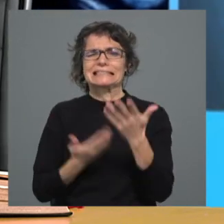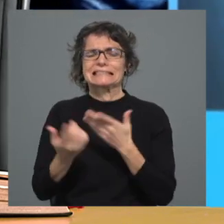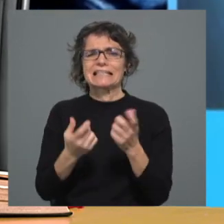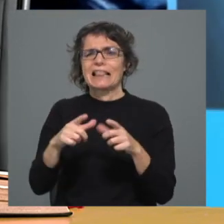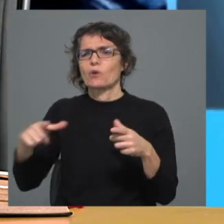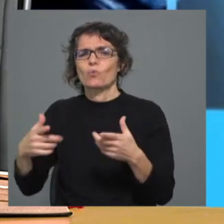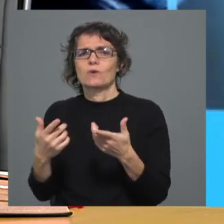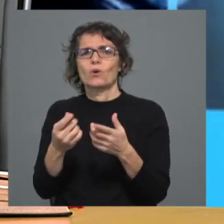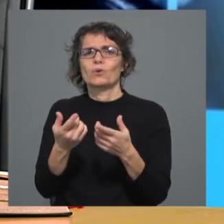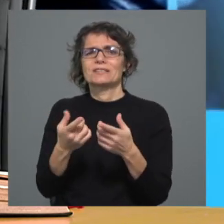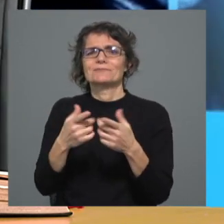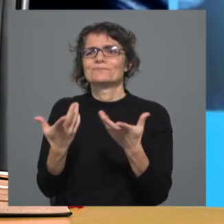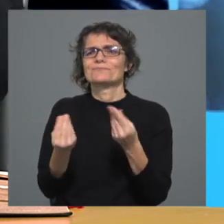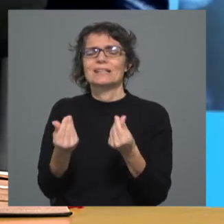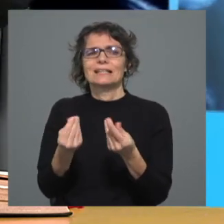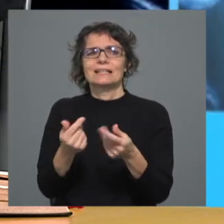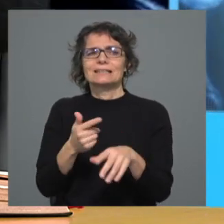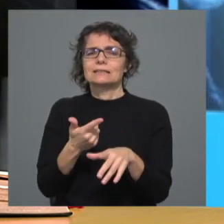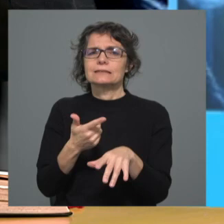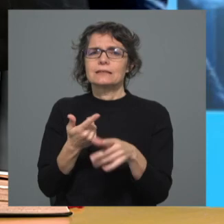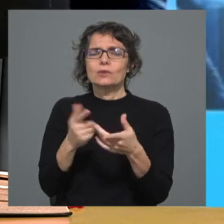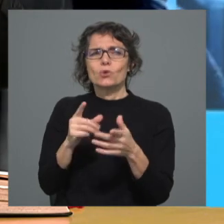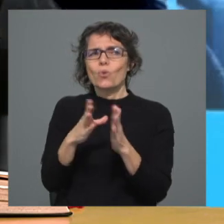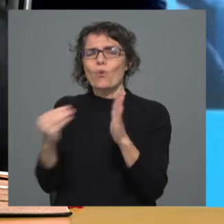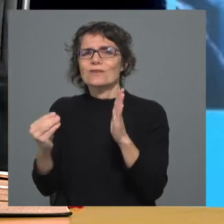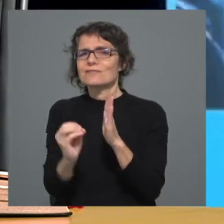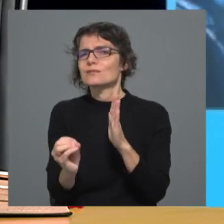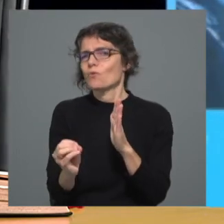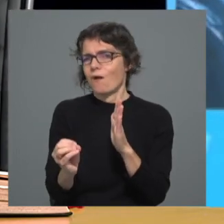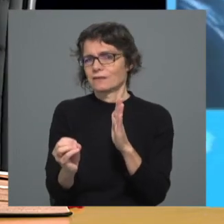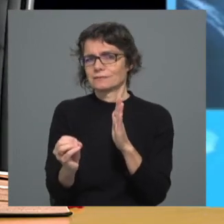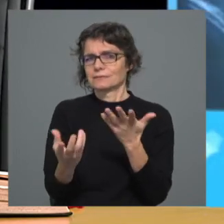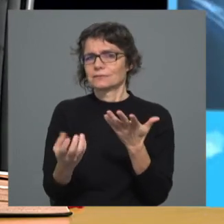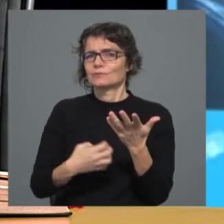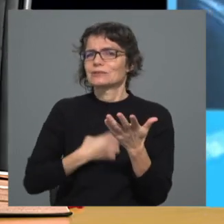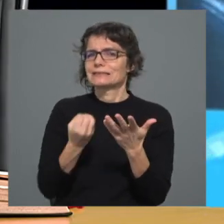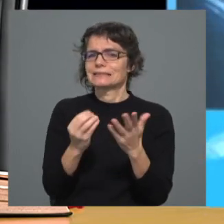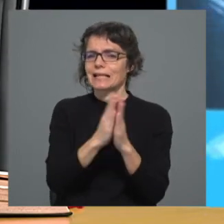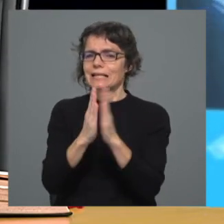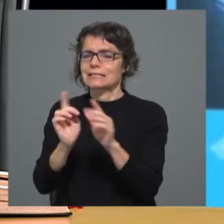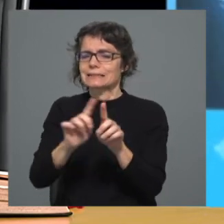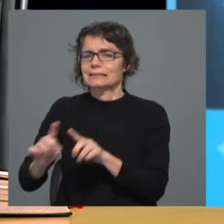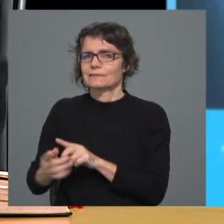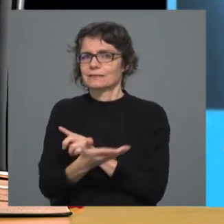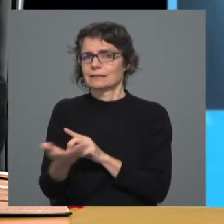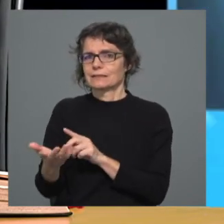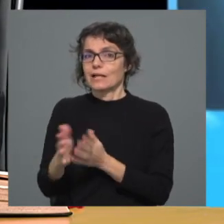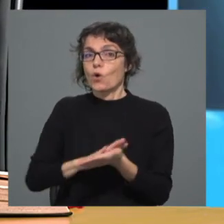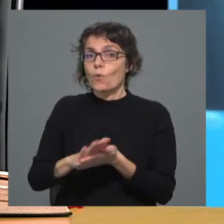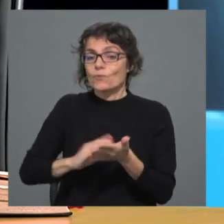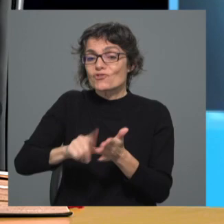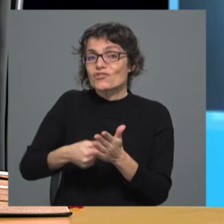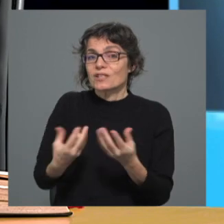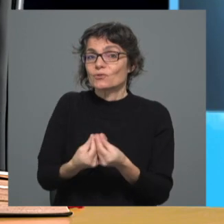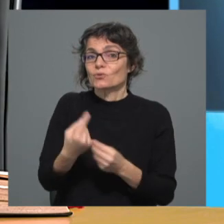de pertença temporal e não de pertença referencial, de projeto, de fundamento, não é? E isso aí eu acho que todas têm